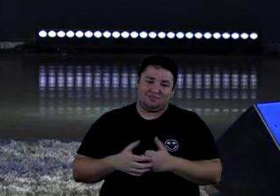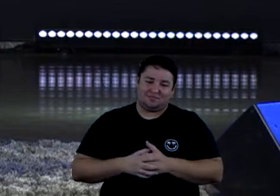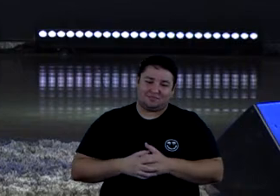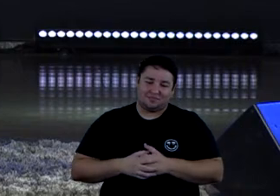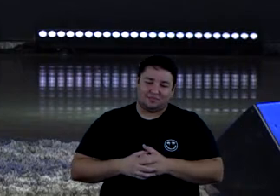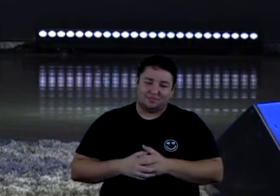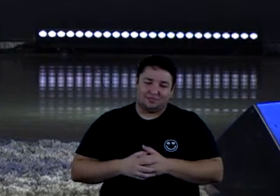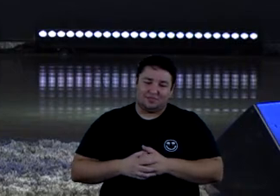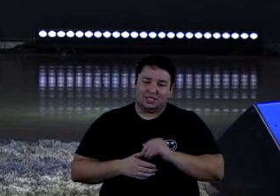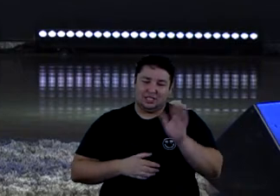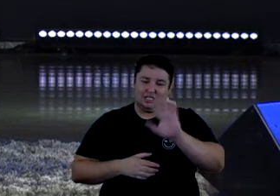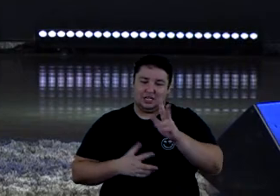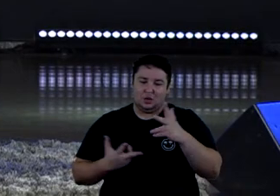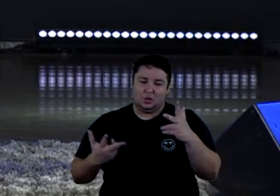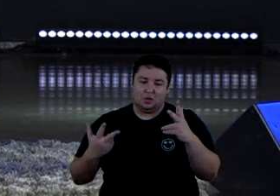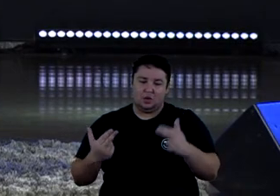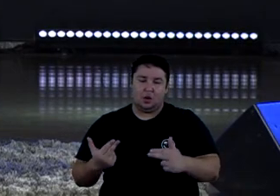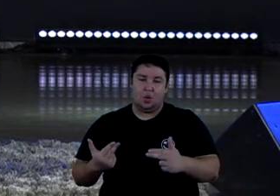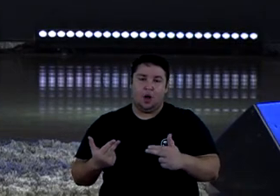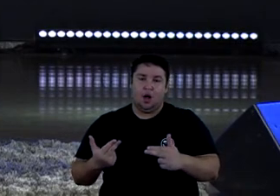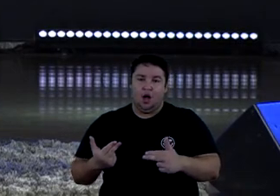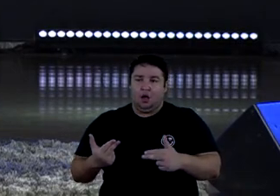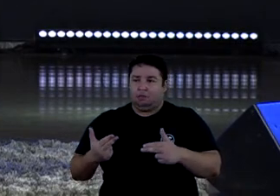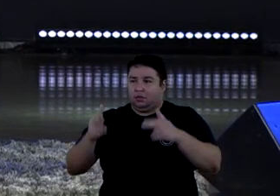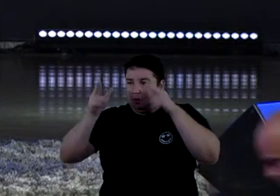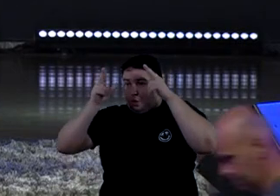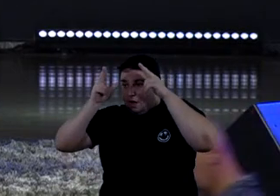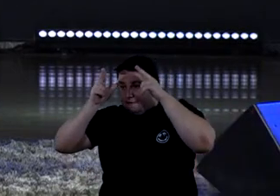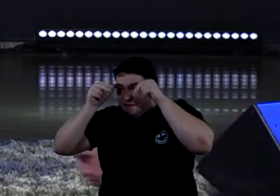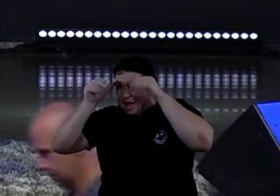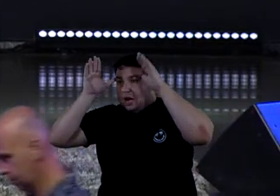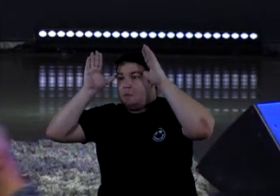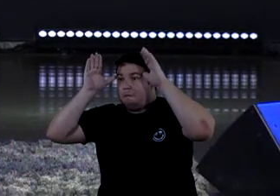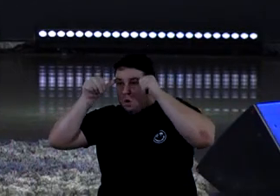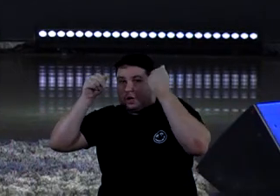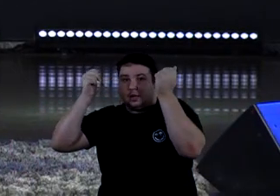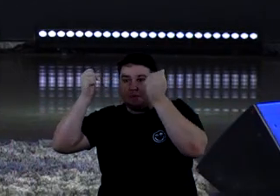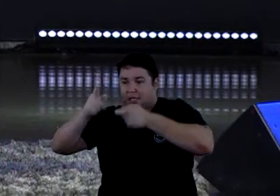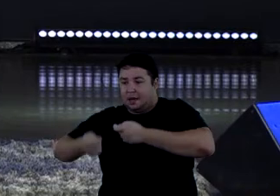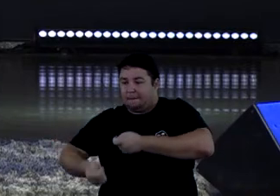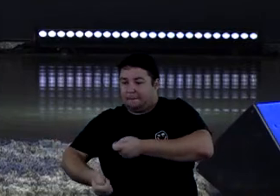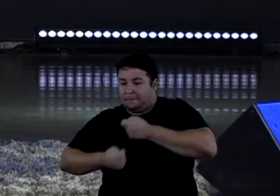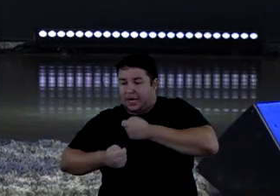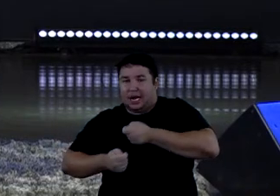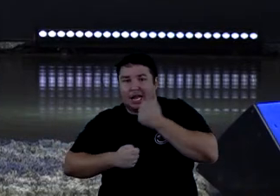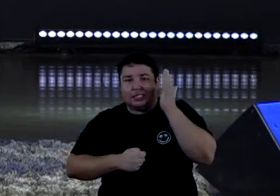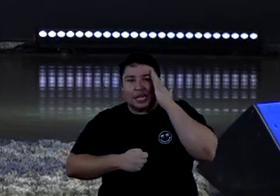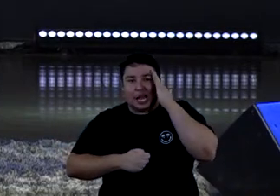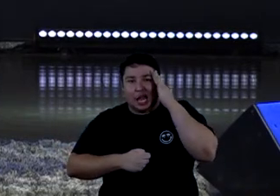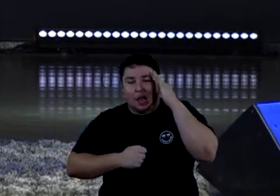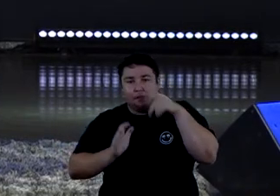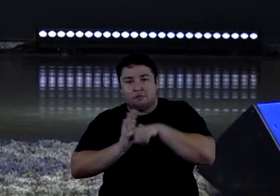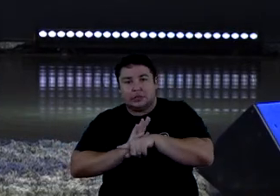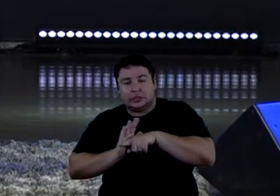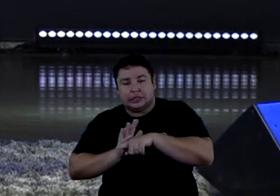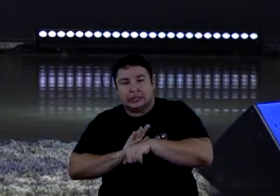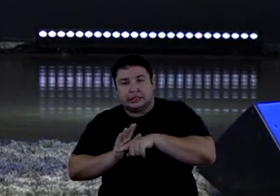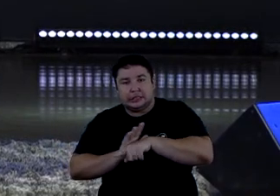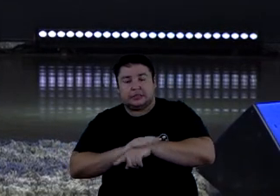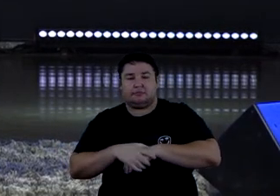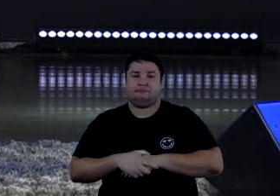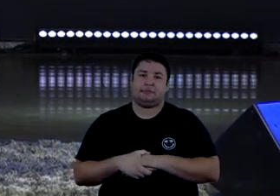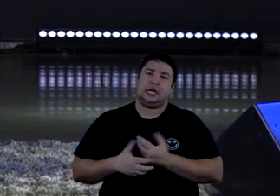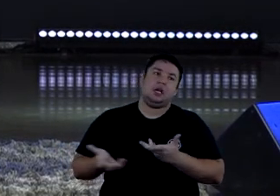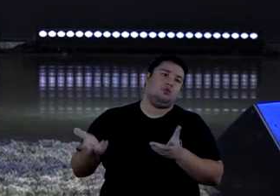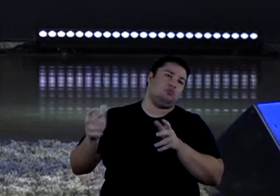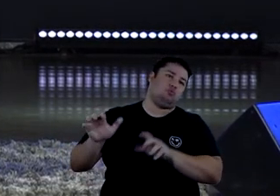Não seja como o cavalo ou a mula que precisam de rédeas. Busque entendimento. Não